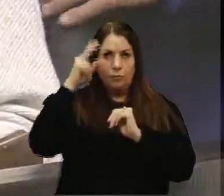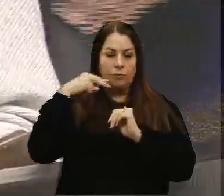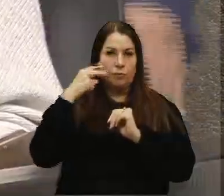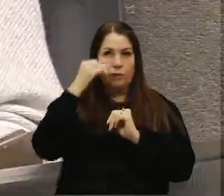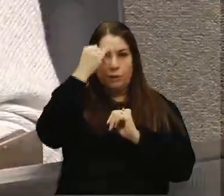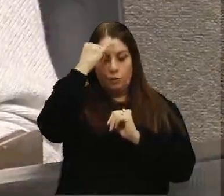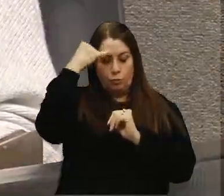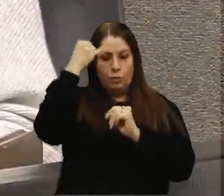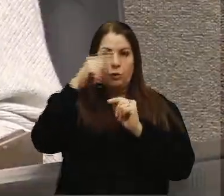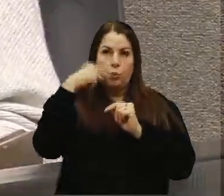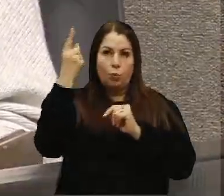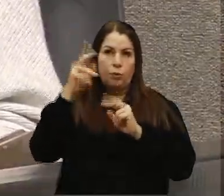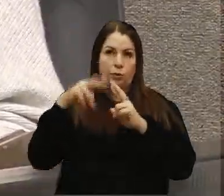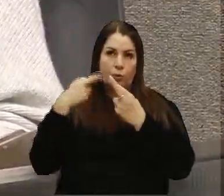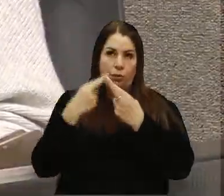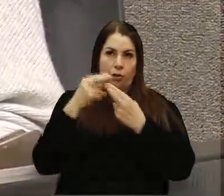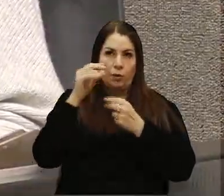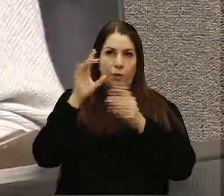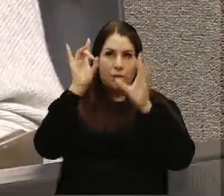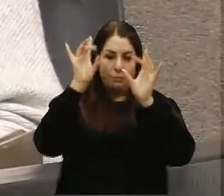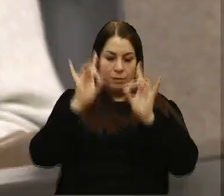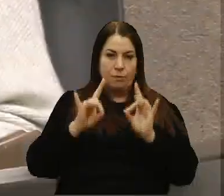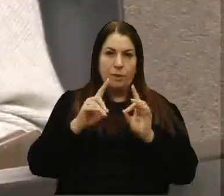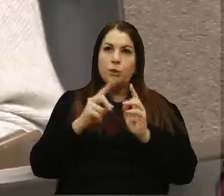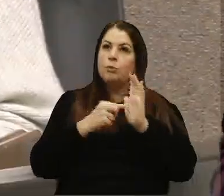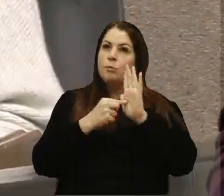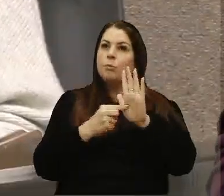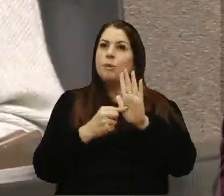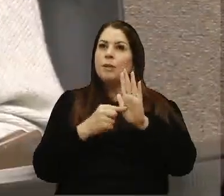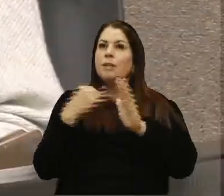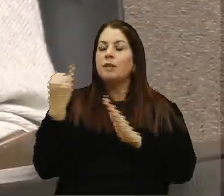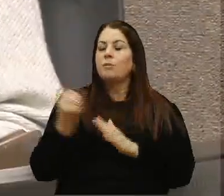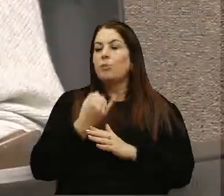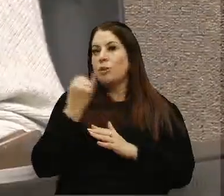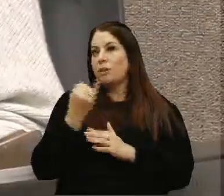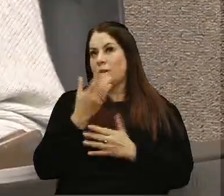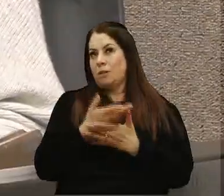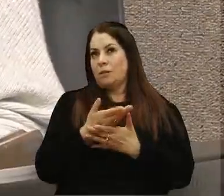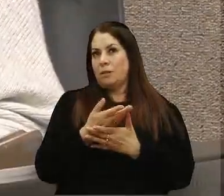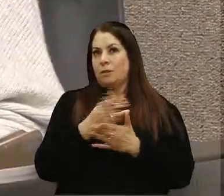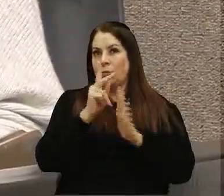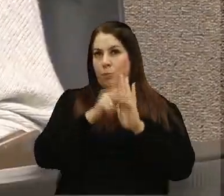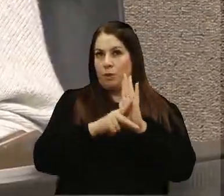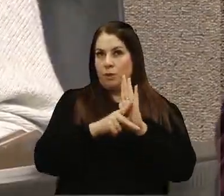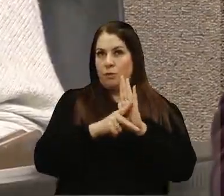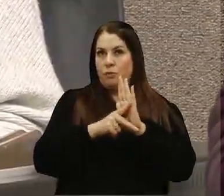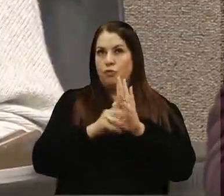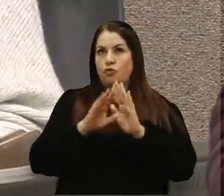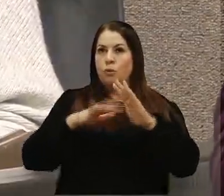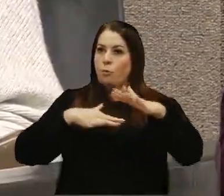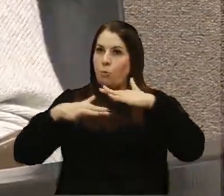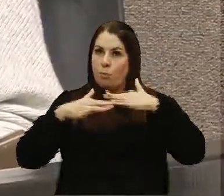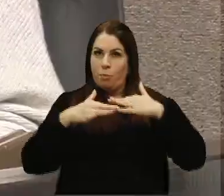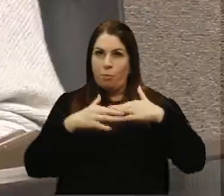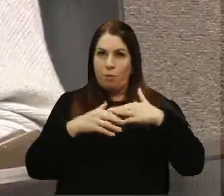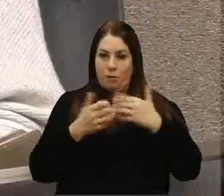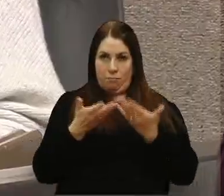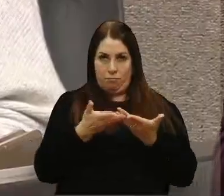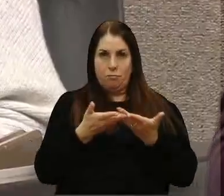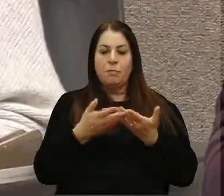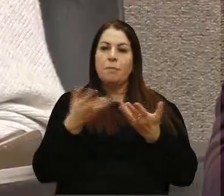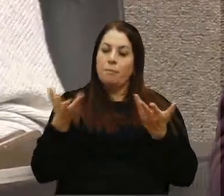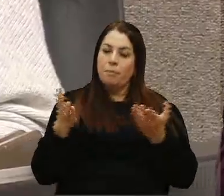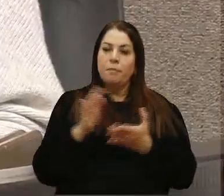D'Ambrosio trouxe na outra sessão extraordinária a questão da importância do plano de mobilidade, o Plamob.